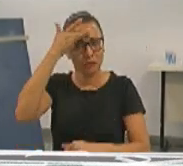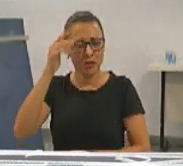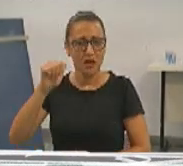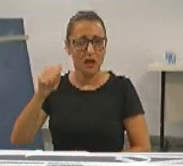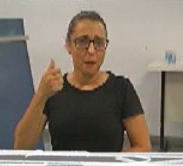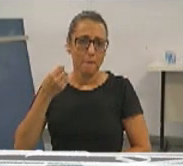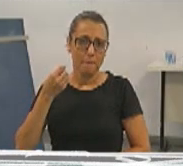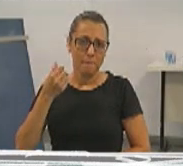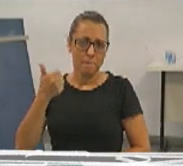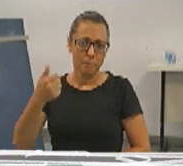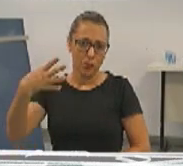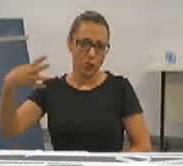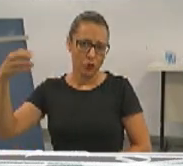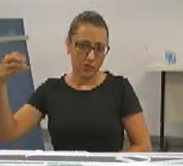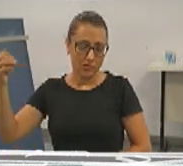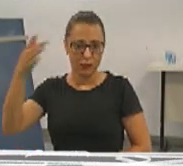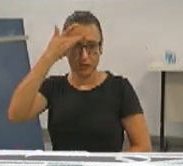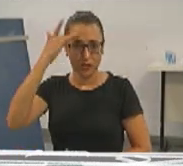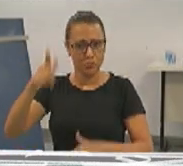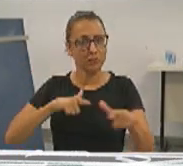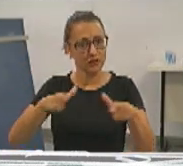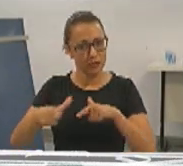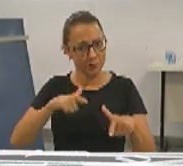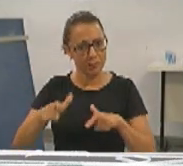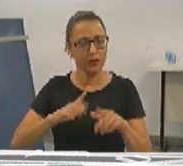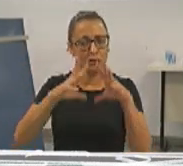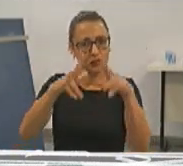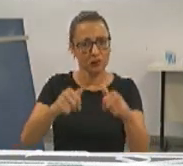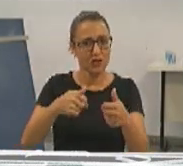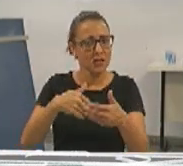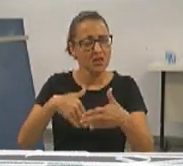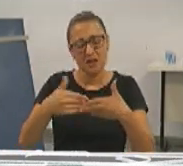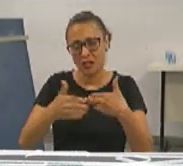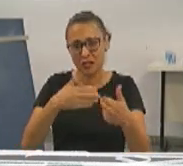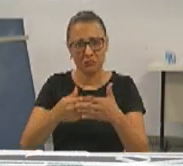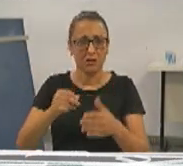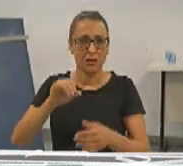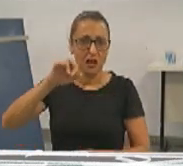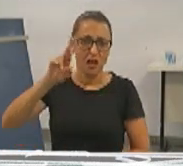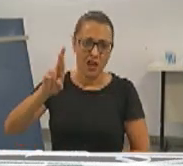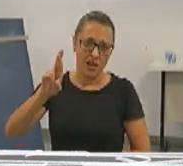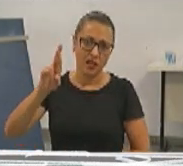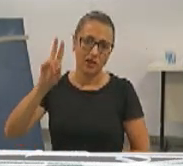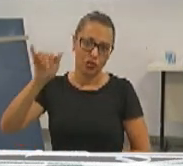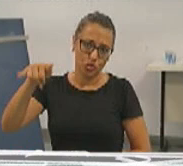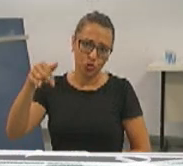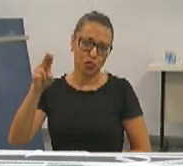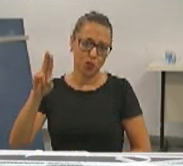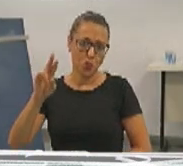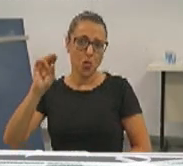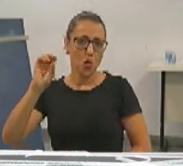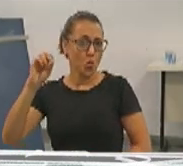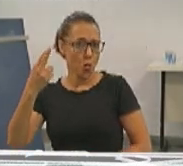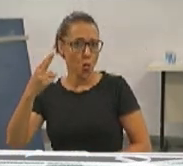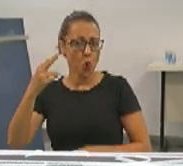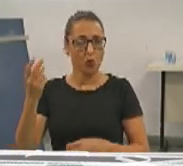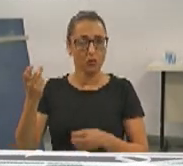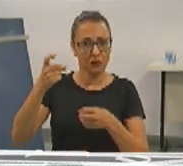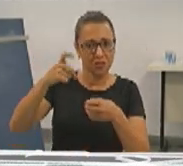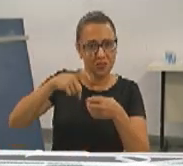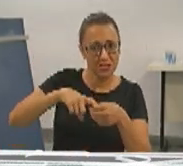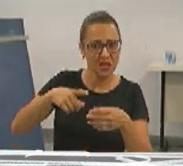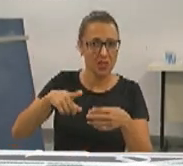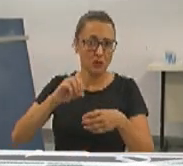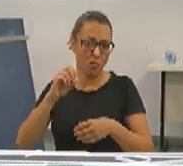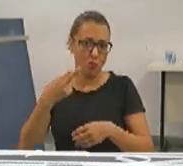1.400 colaboradoras e colaboradores, independente do vínculo RJU ou EBSER, seletista ou terceirizado. É no